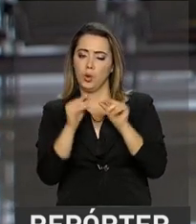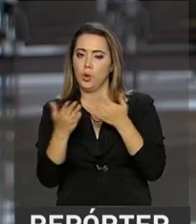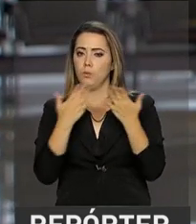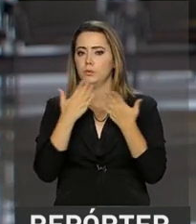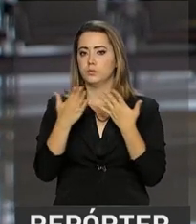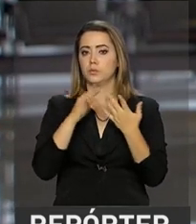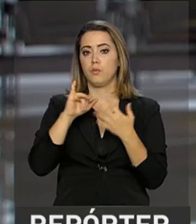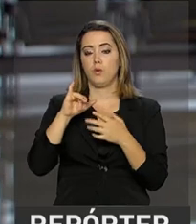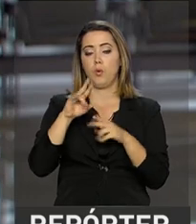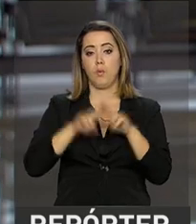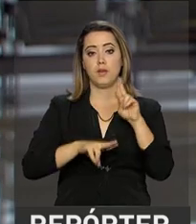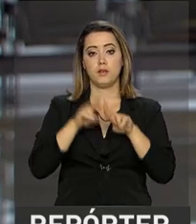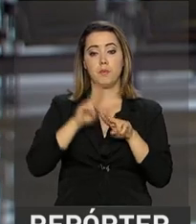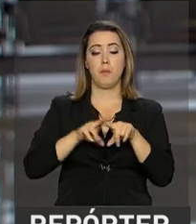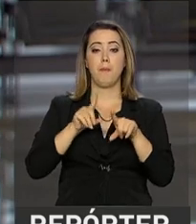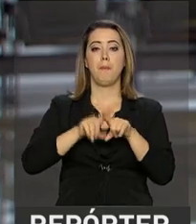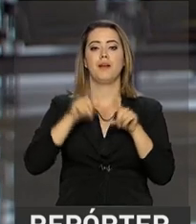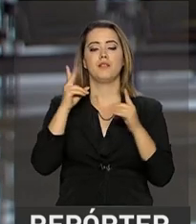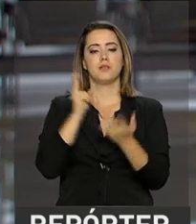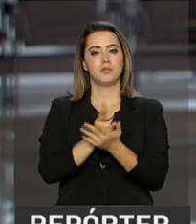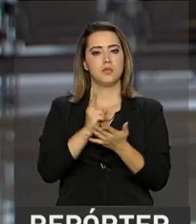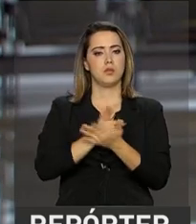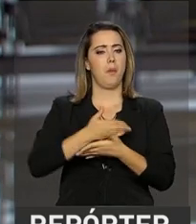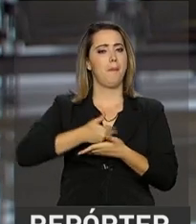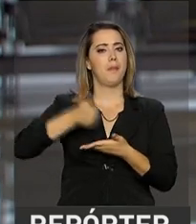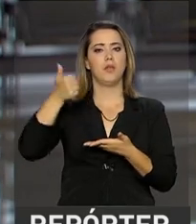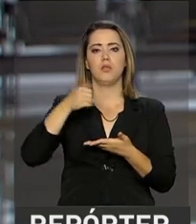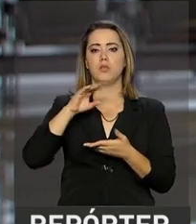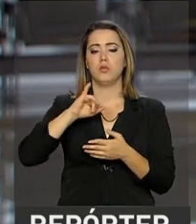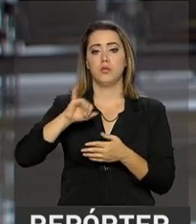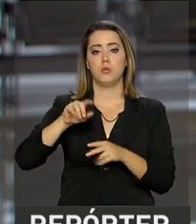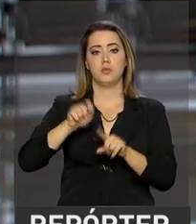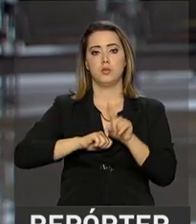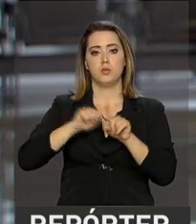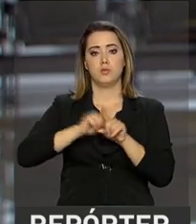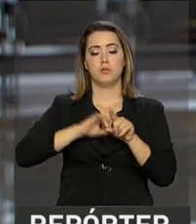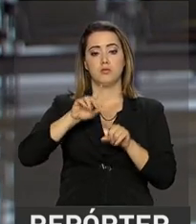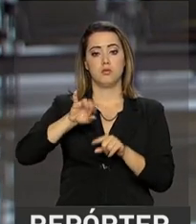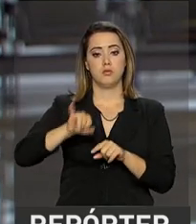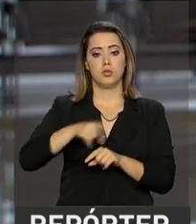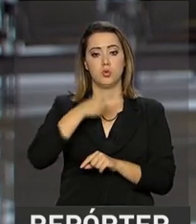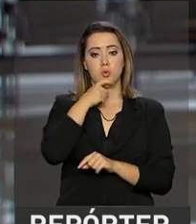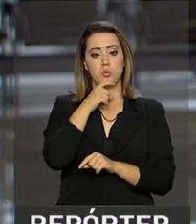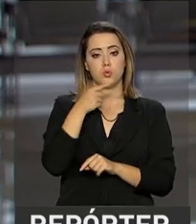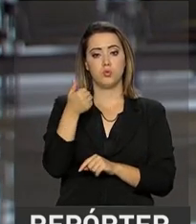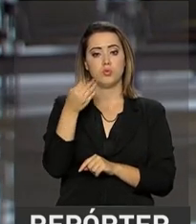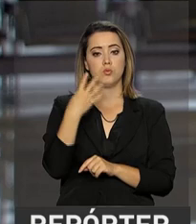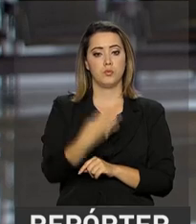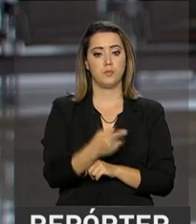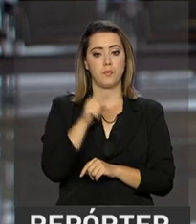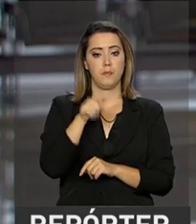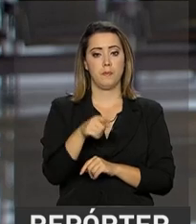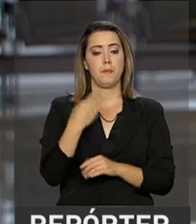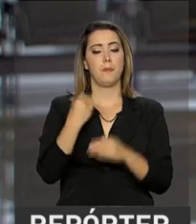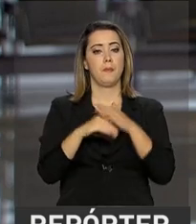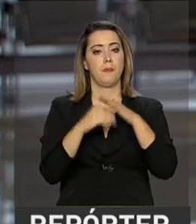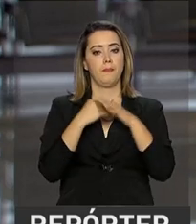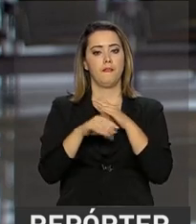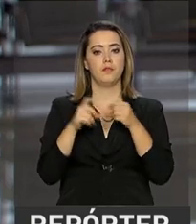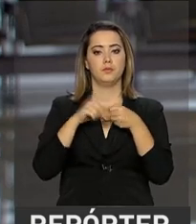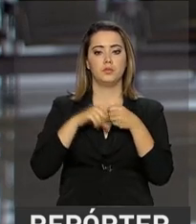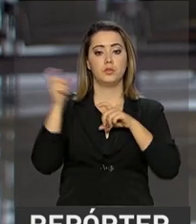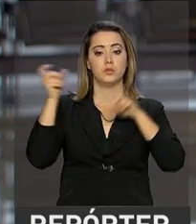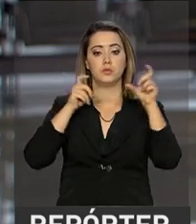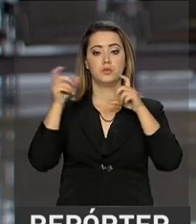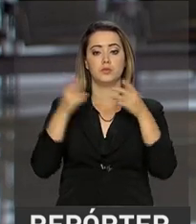registrado em junho mas mesmo assim é o melhor valor para os meses de Julho desde 2014 a poupança voltou a